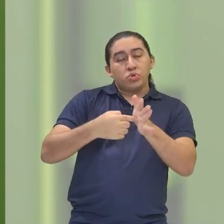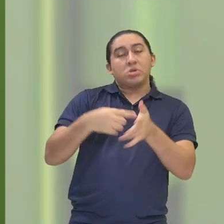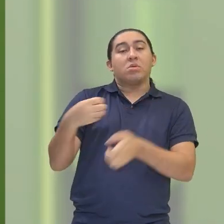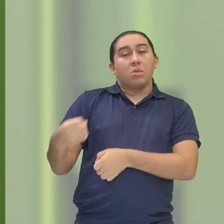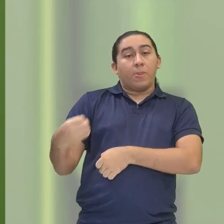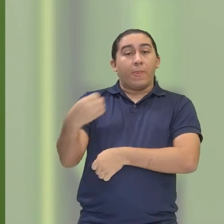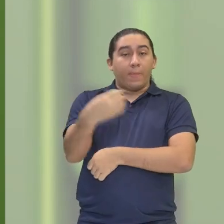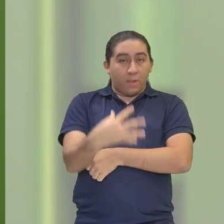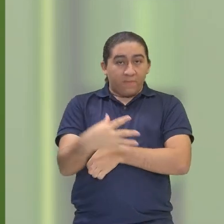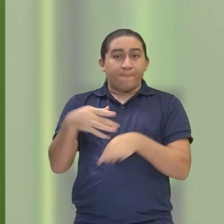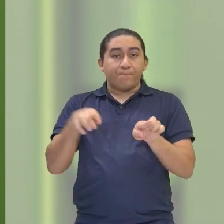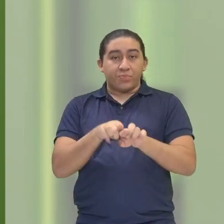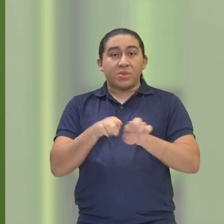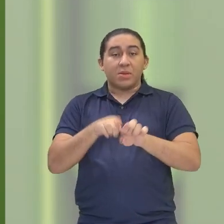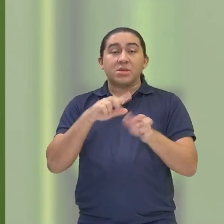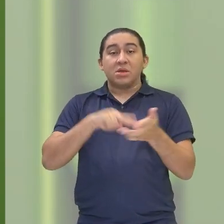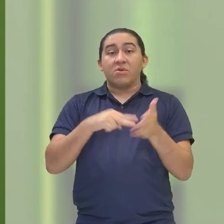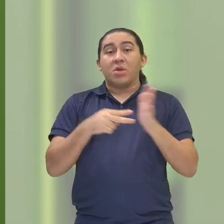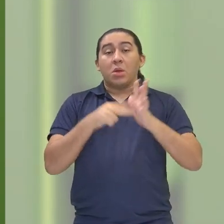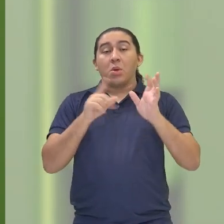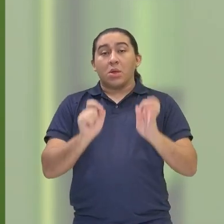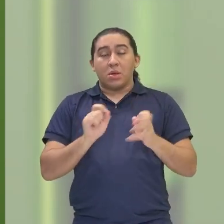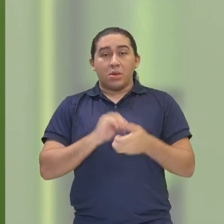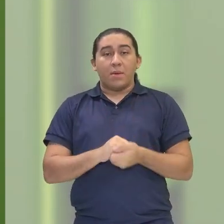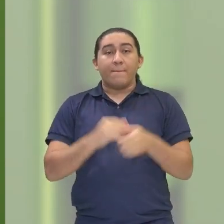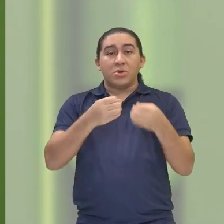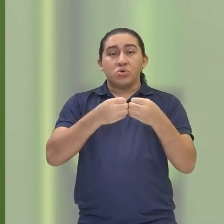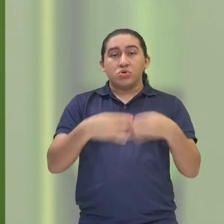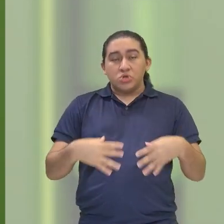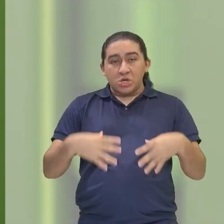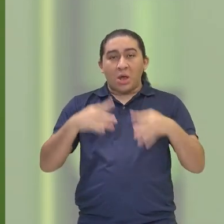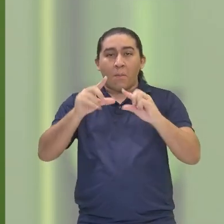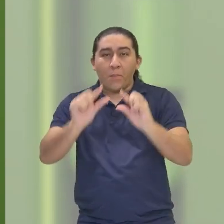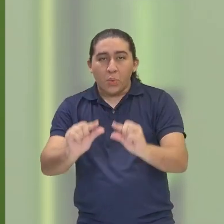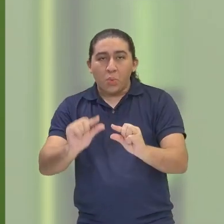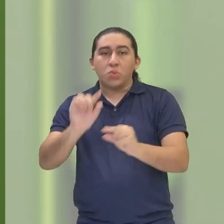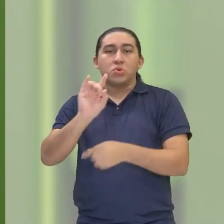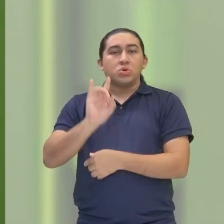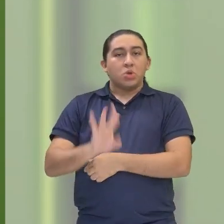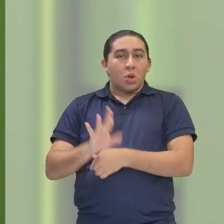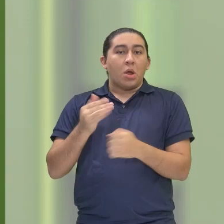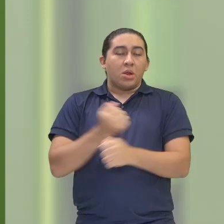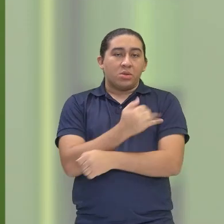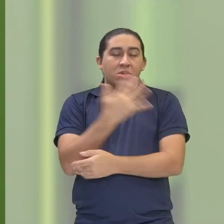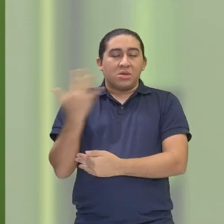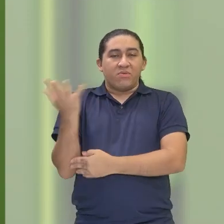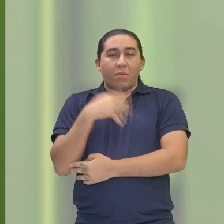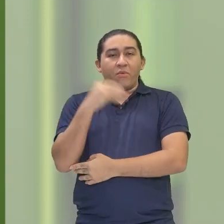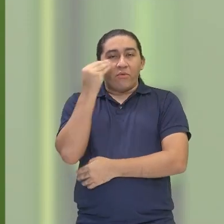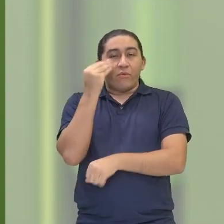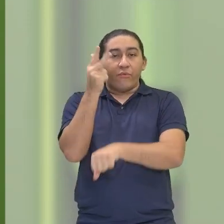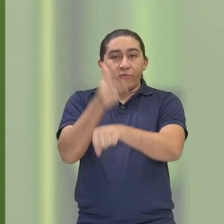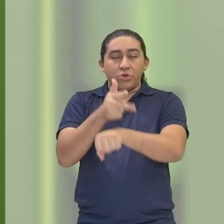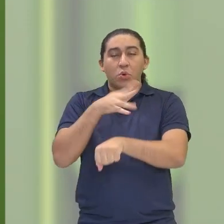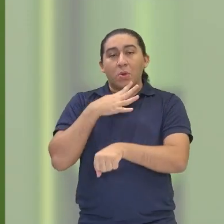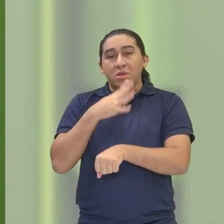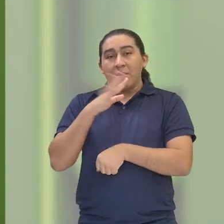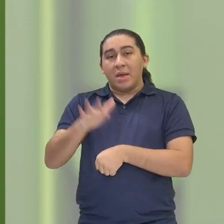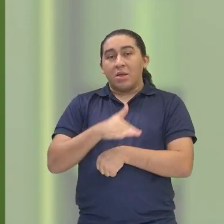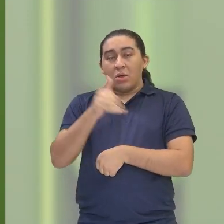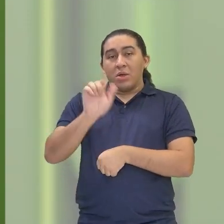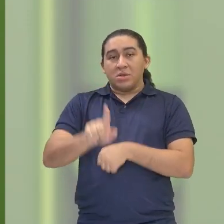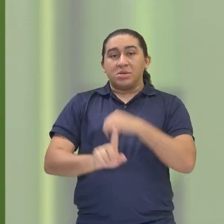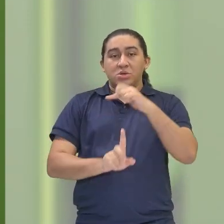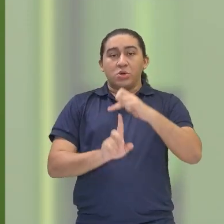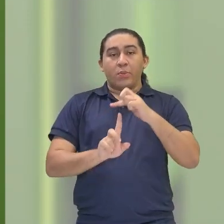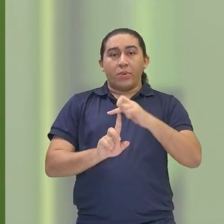que vai causar menos impactos ambientais para a natureza, né? Vamos assistir o vídeo e conhecer esse tipo de usina